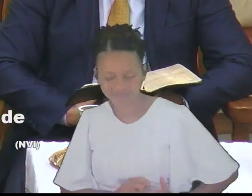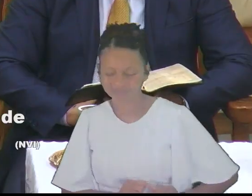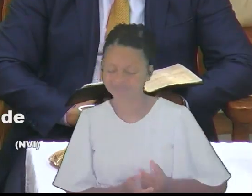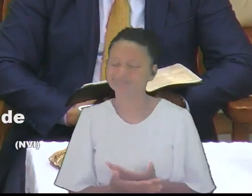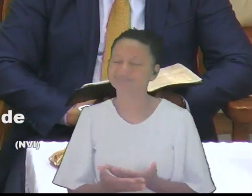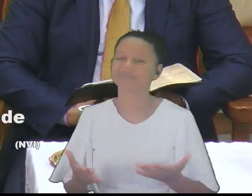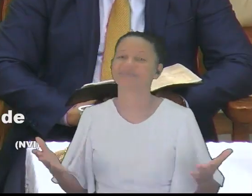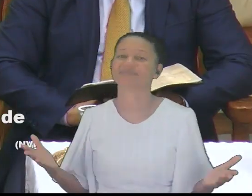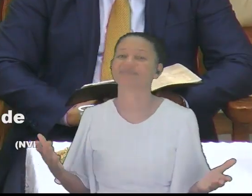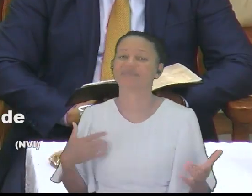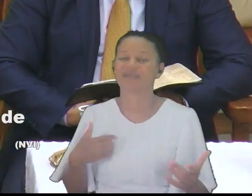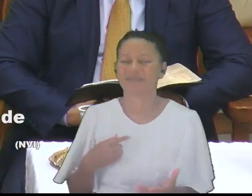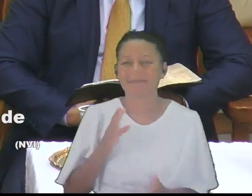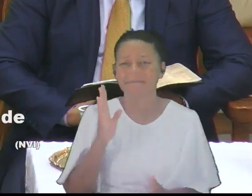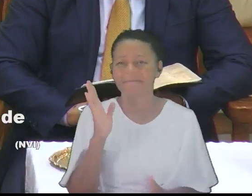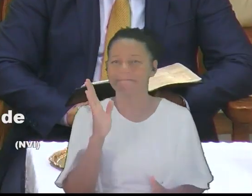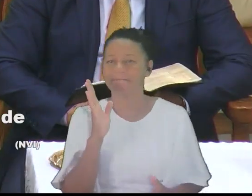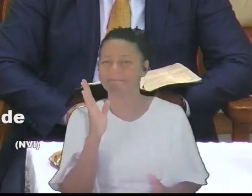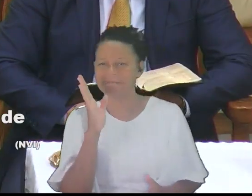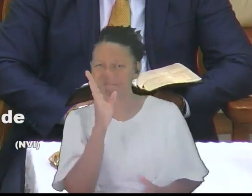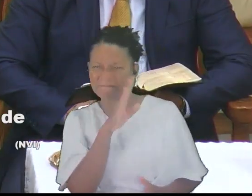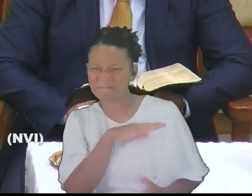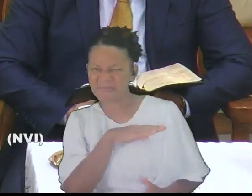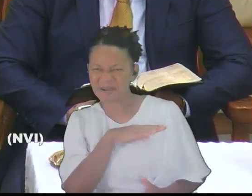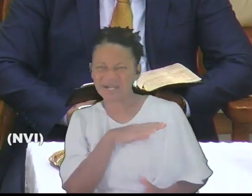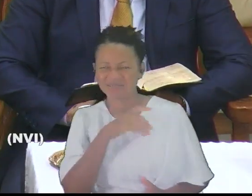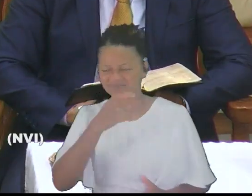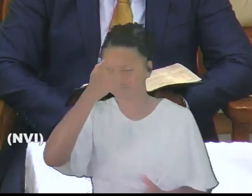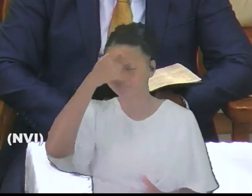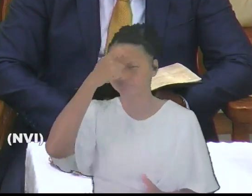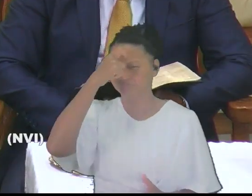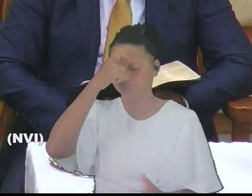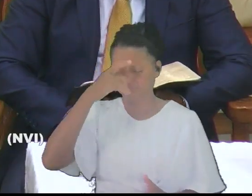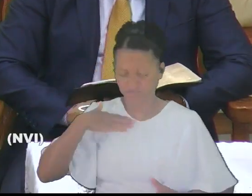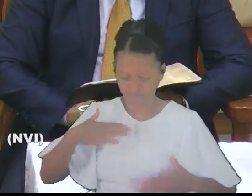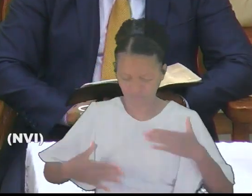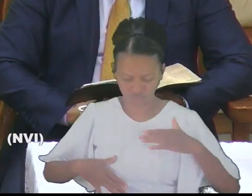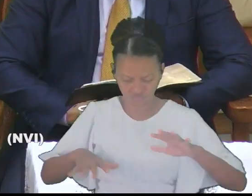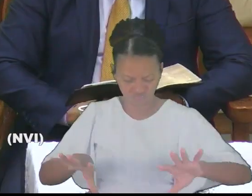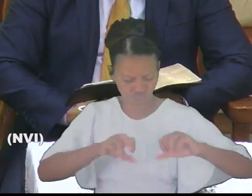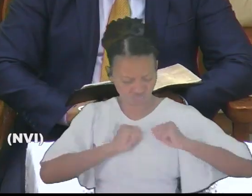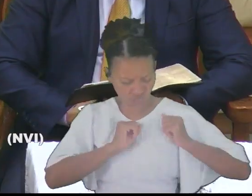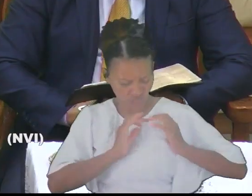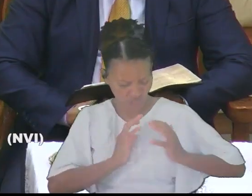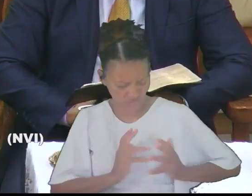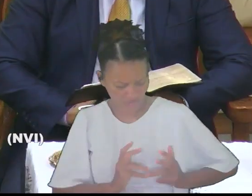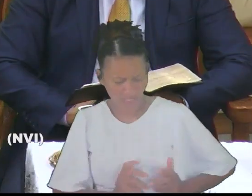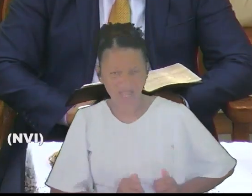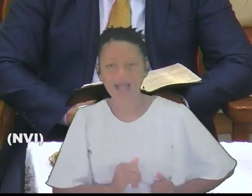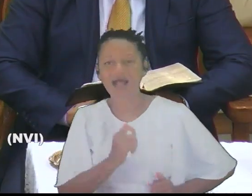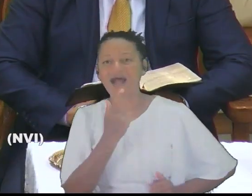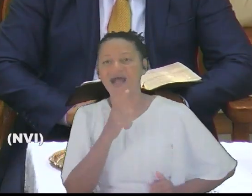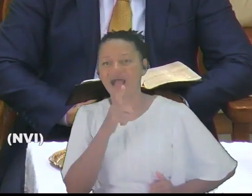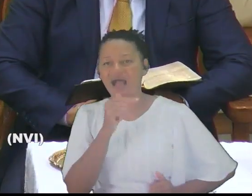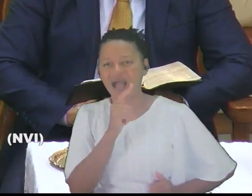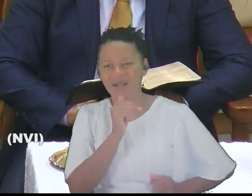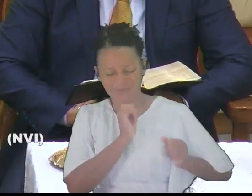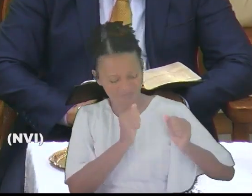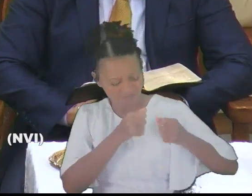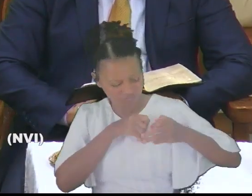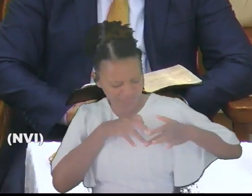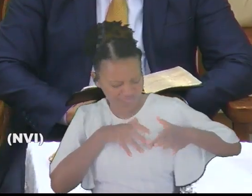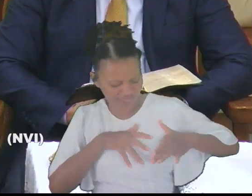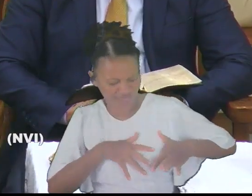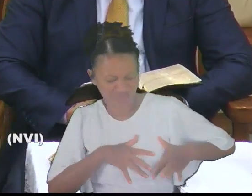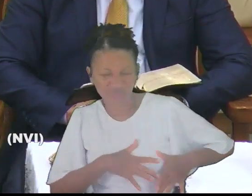má consciência e o nosso corpo lavado com água pura. Você pode dizer amém,